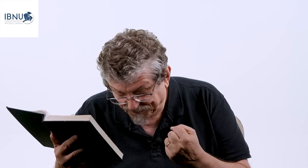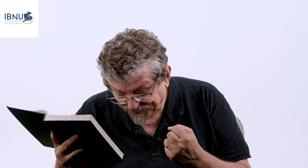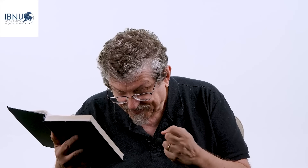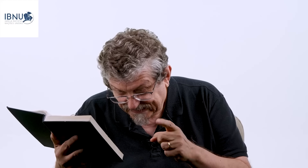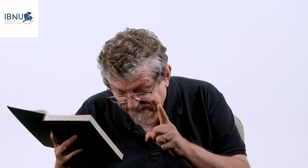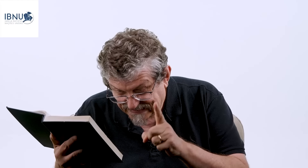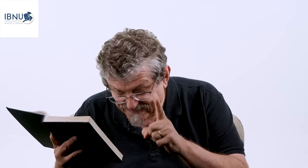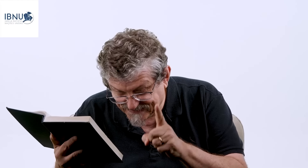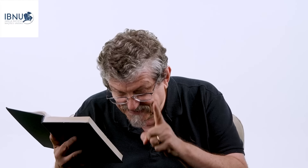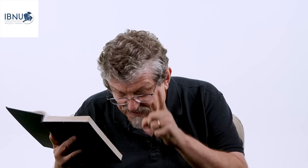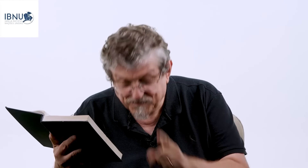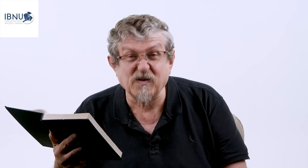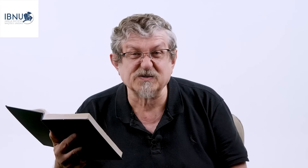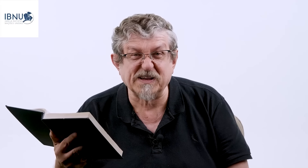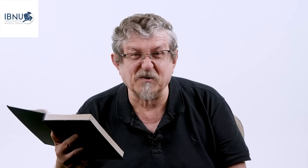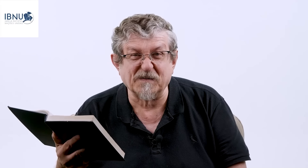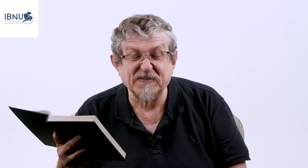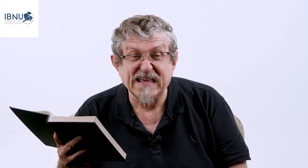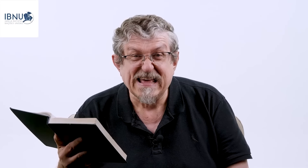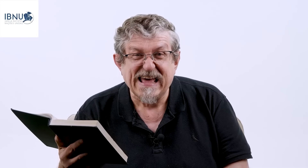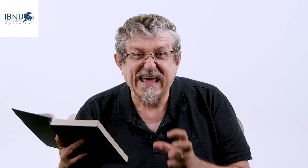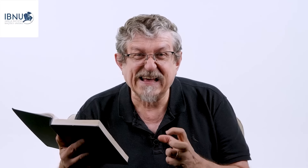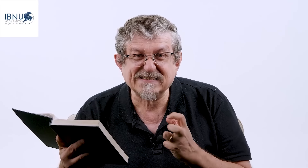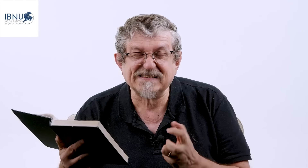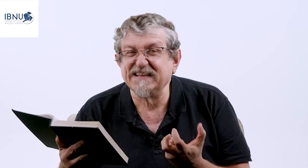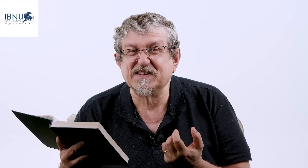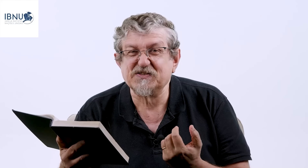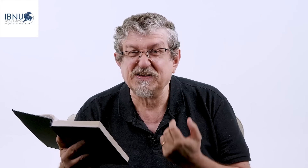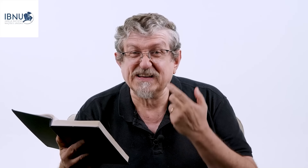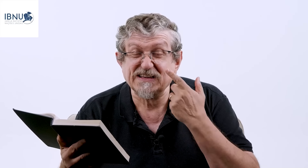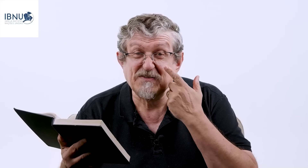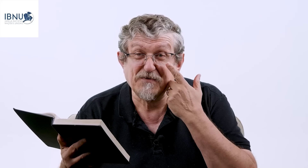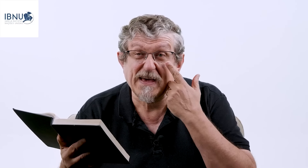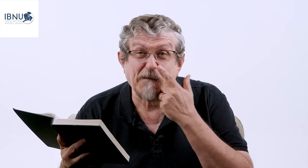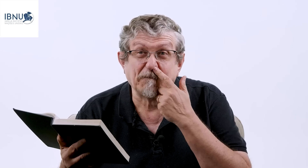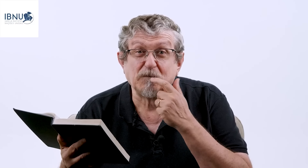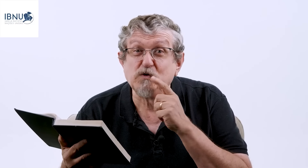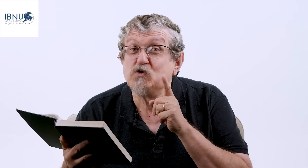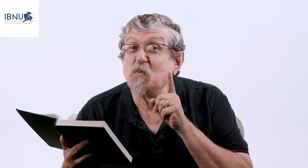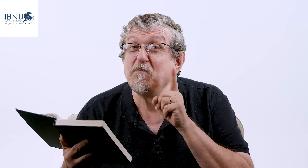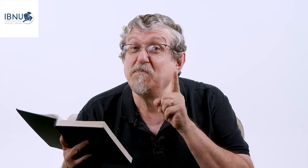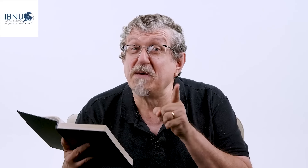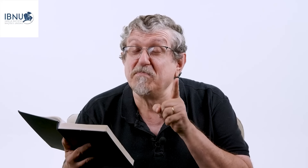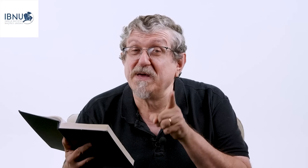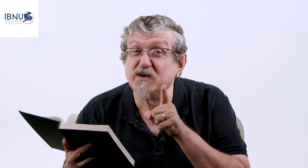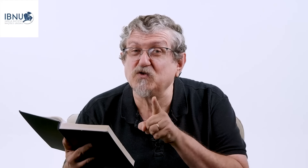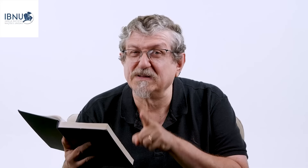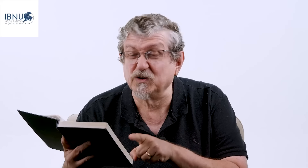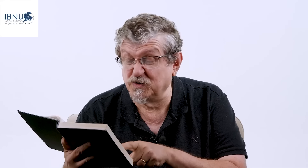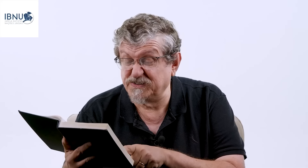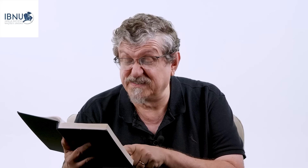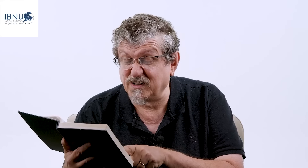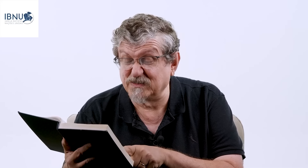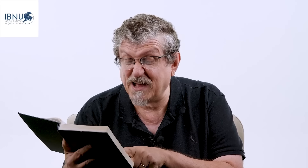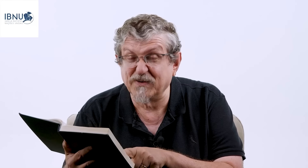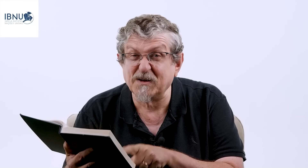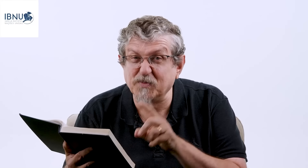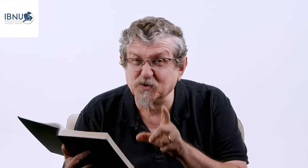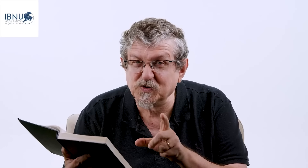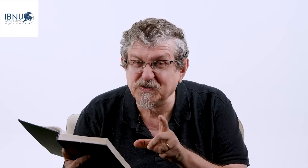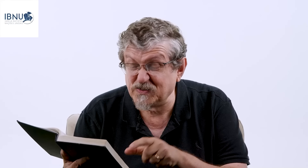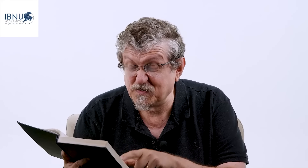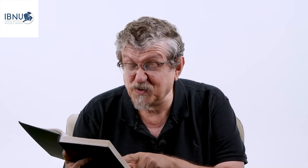Espírito. Sirvam ao Senhor. Essa energia que vem de um beber de uma teologia